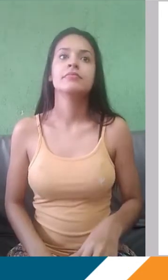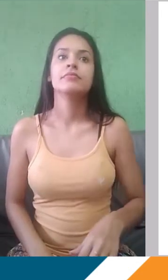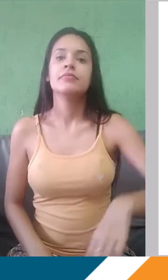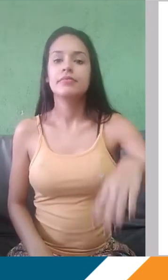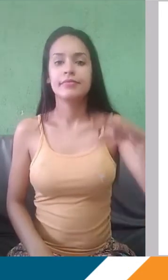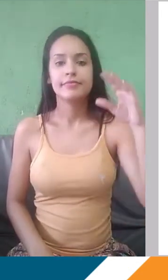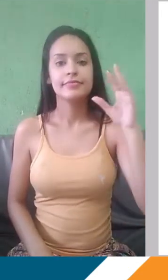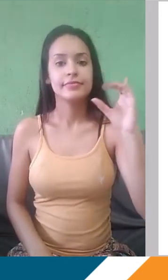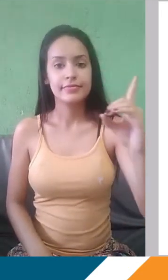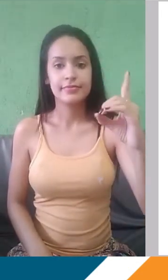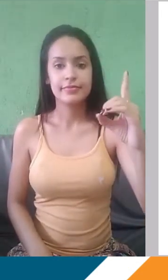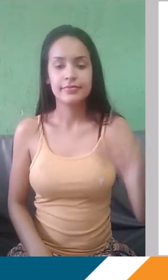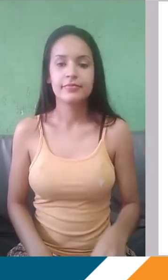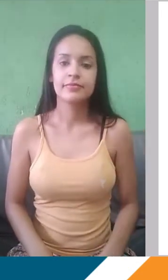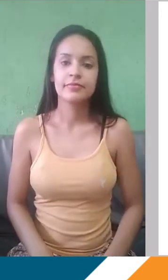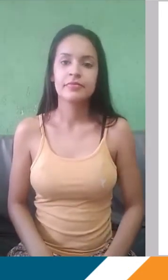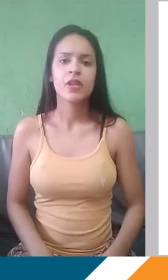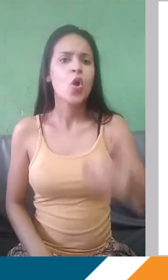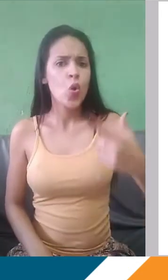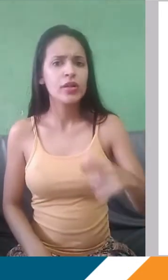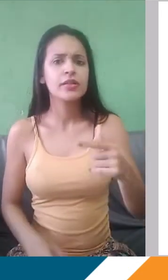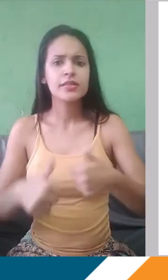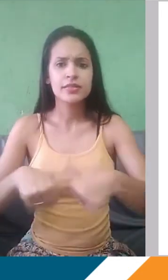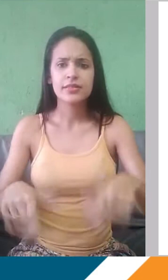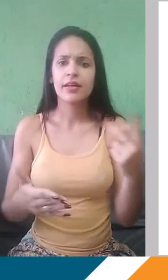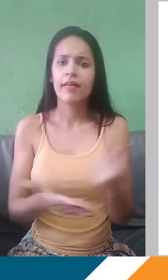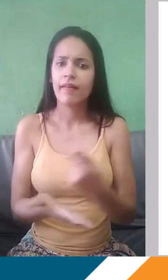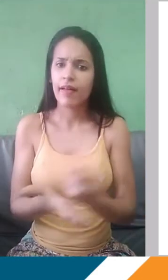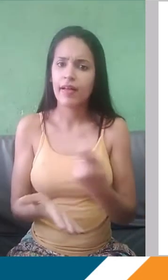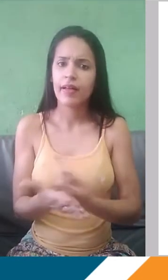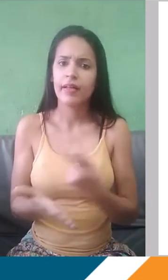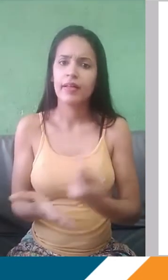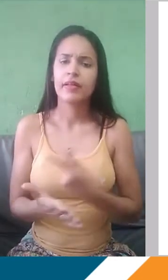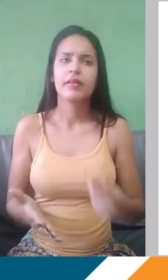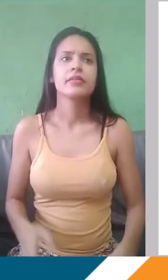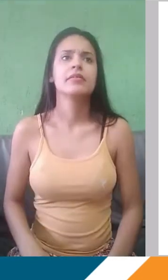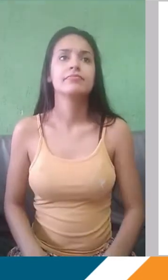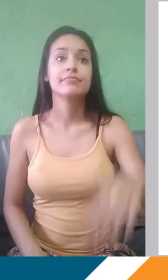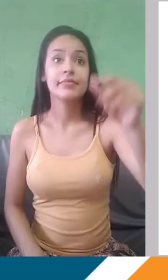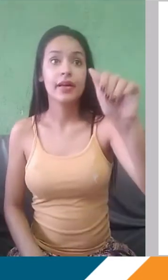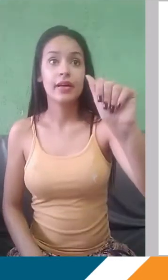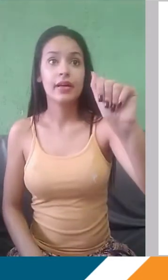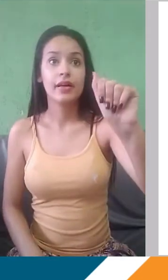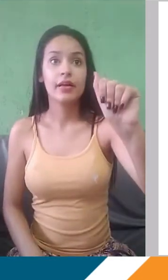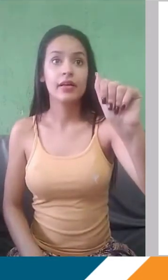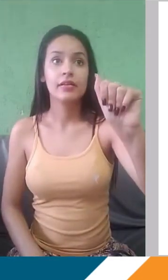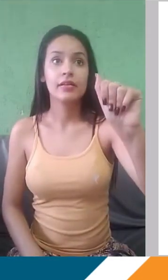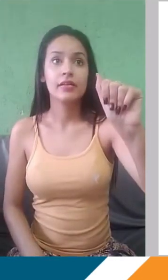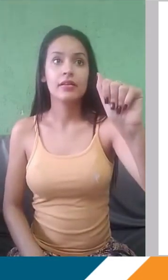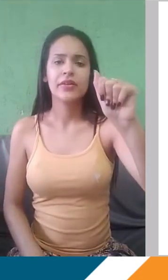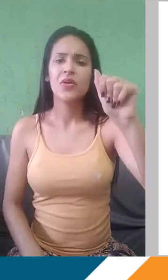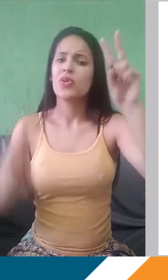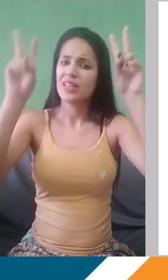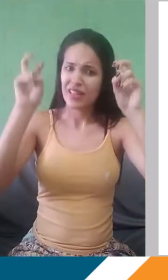estão incorretas porque apresentam uma interpretação distorcida da temática do poema. Na letra A, o